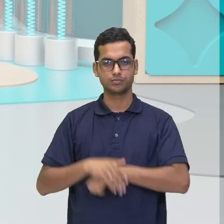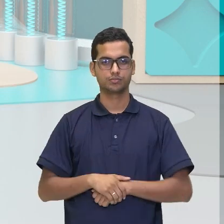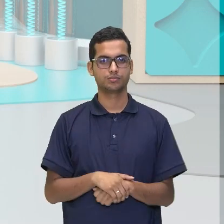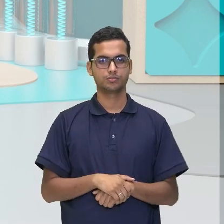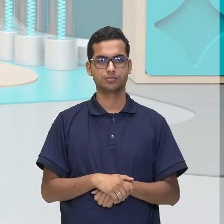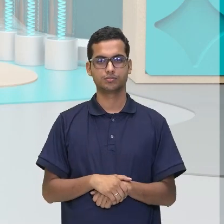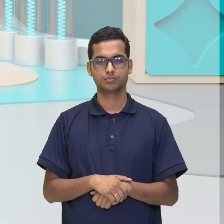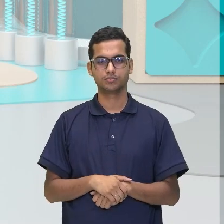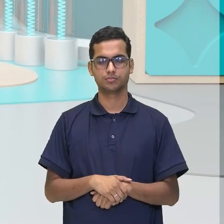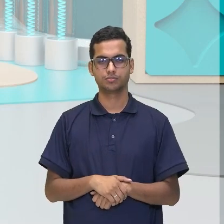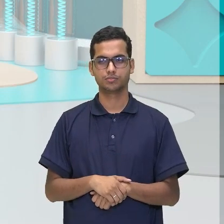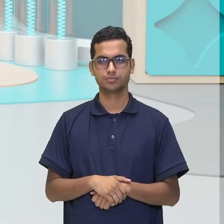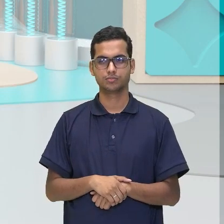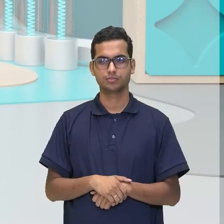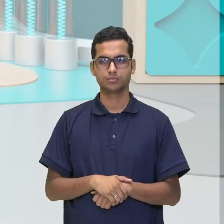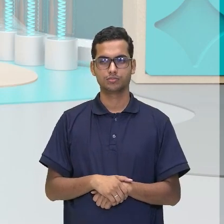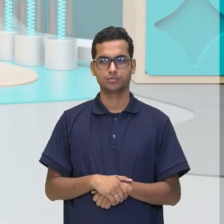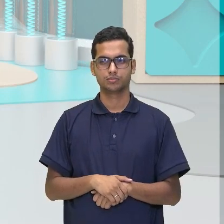Olha aí.